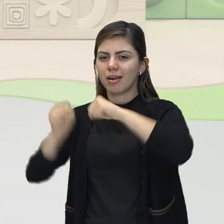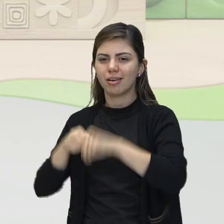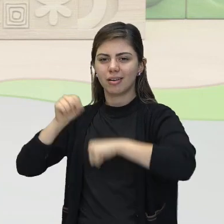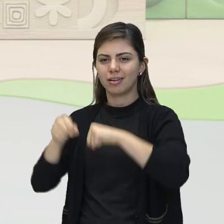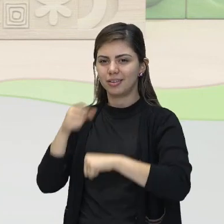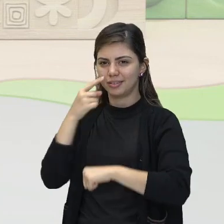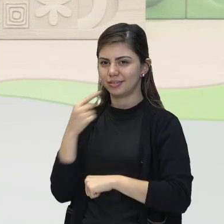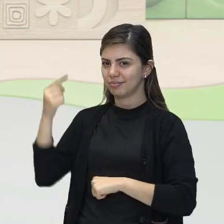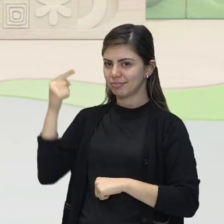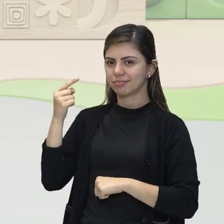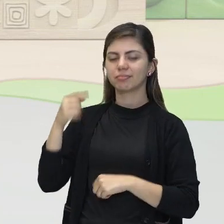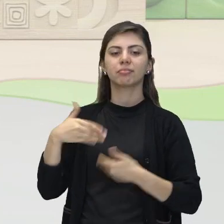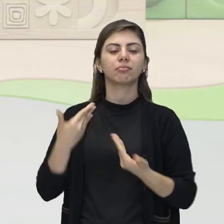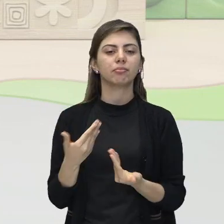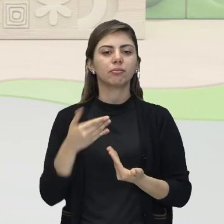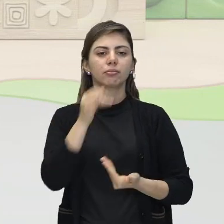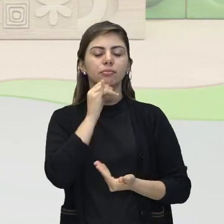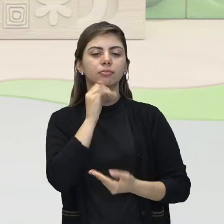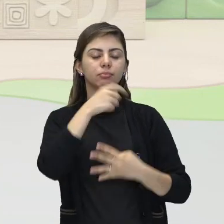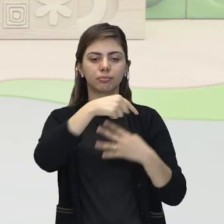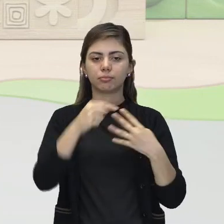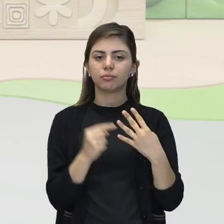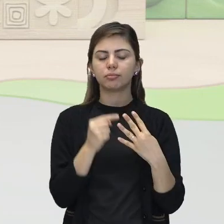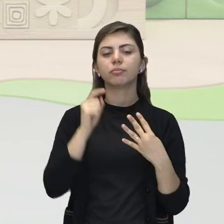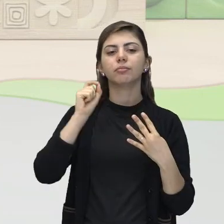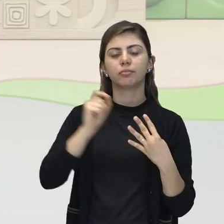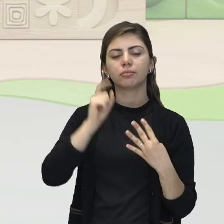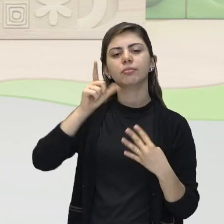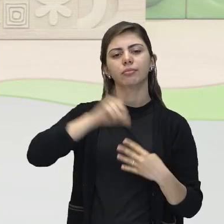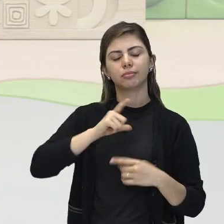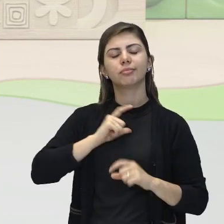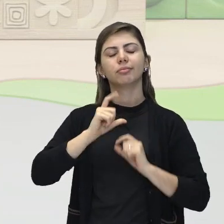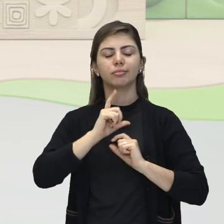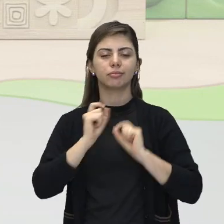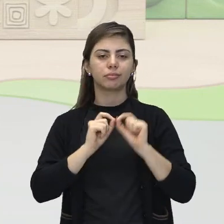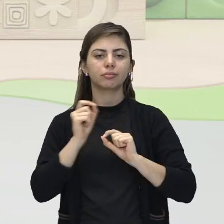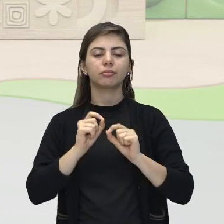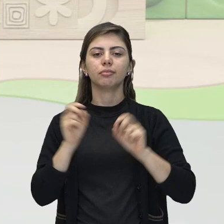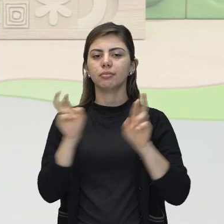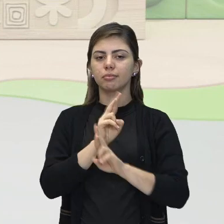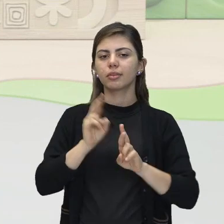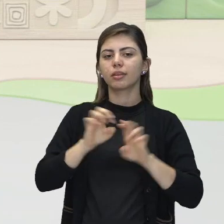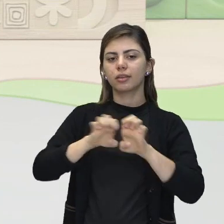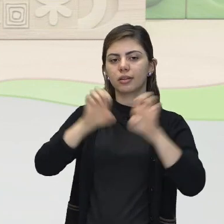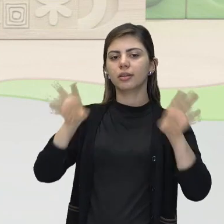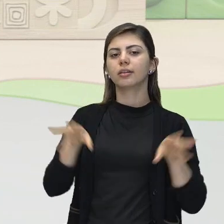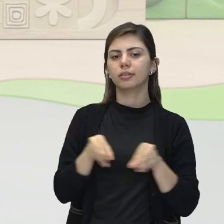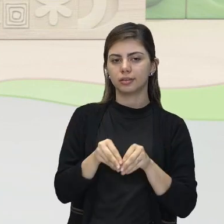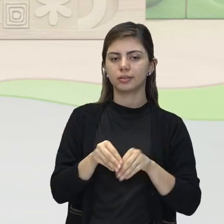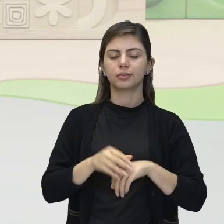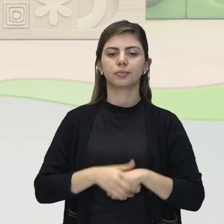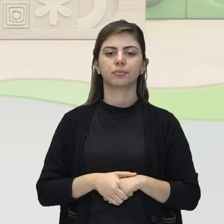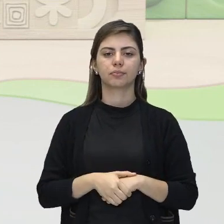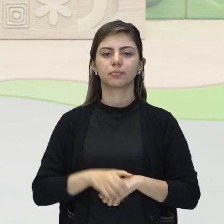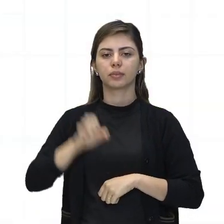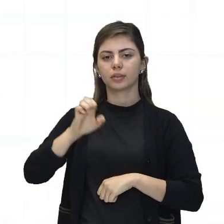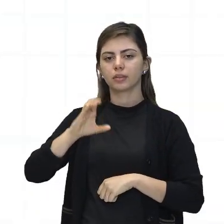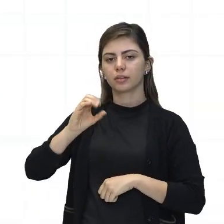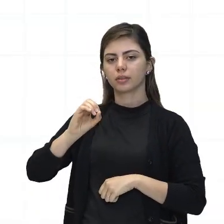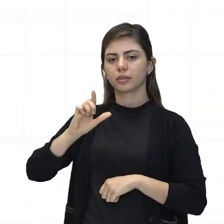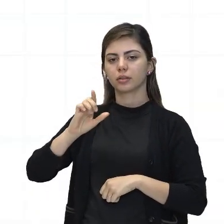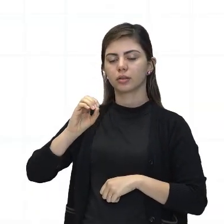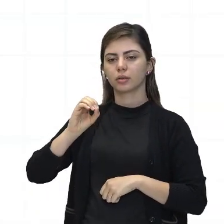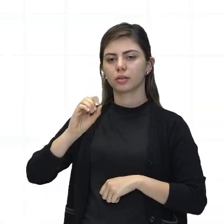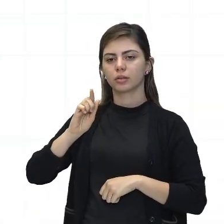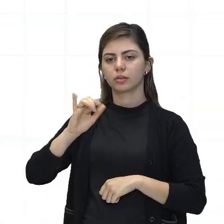Então, todos esses exemplos são exemplos de relações ecológicas. E essas